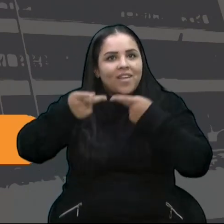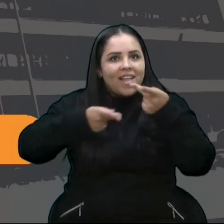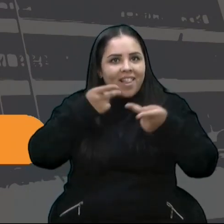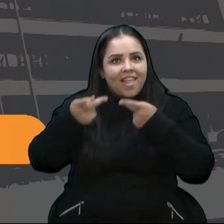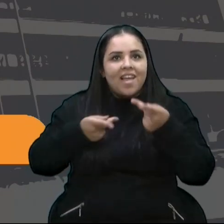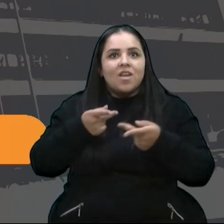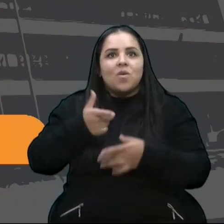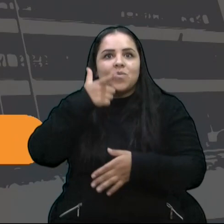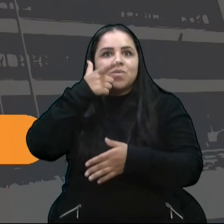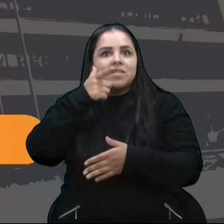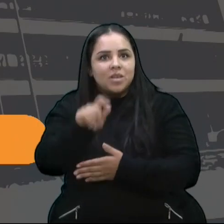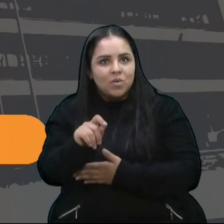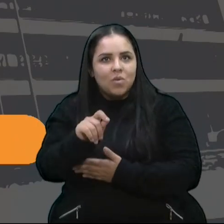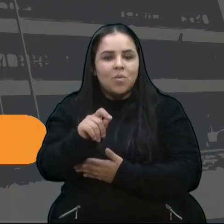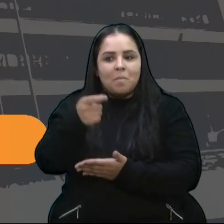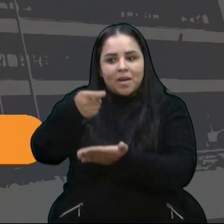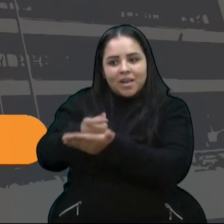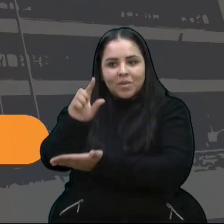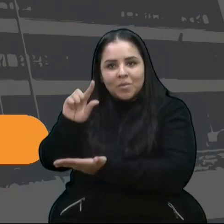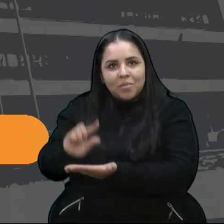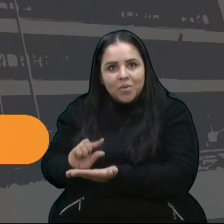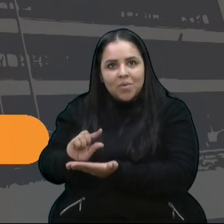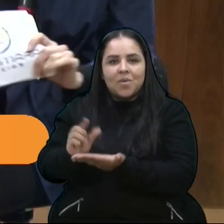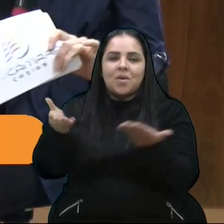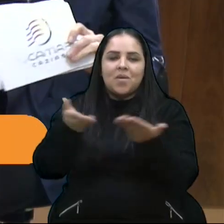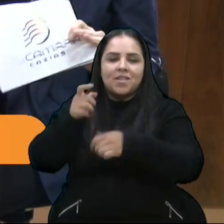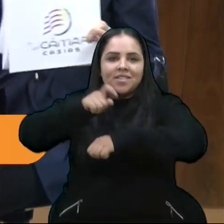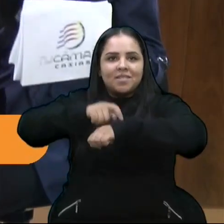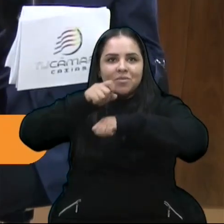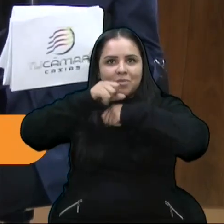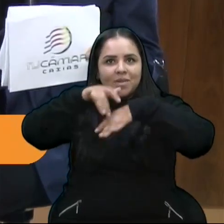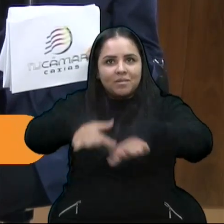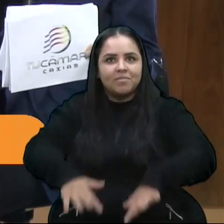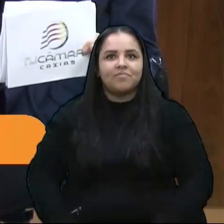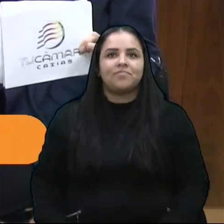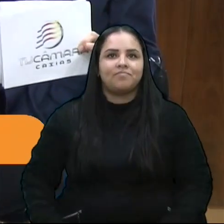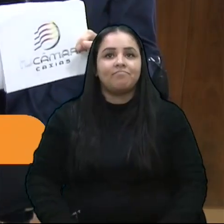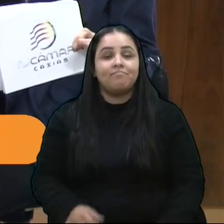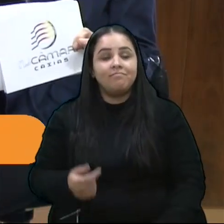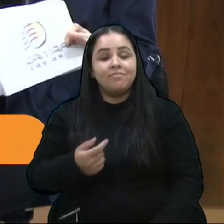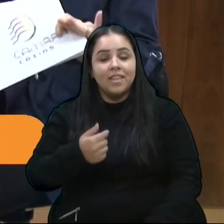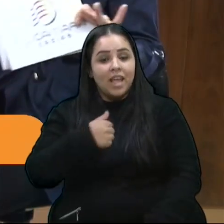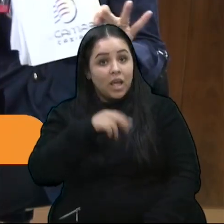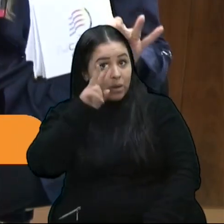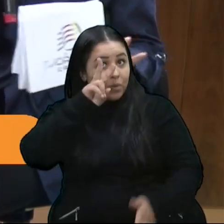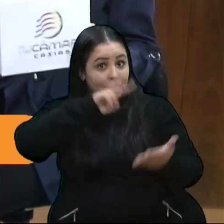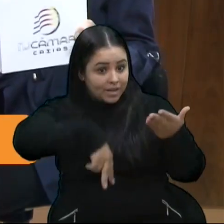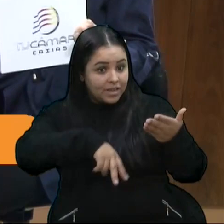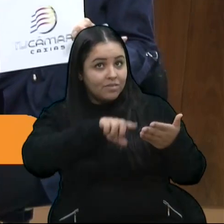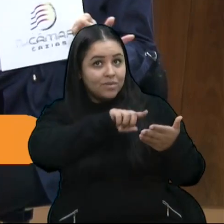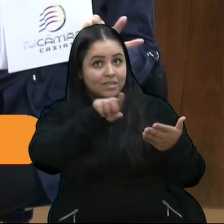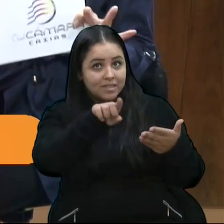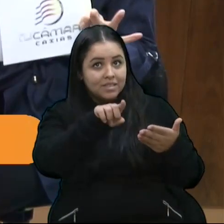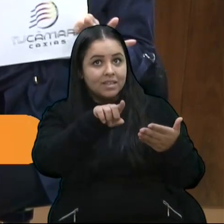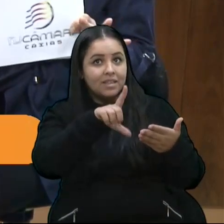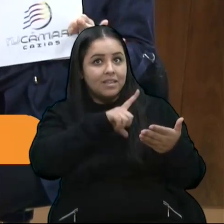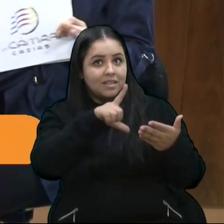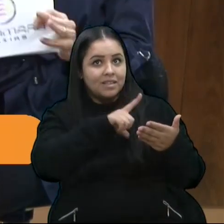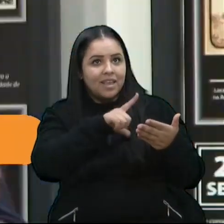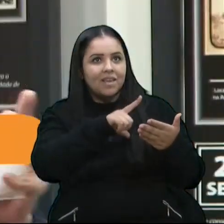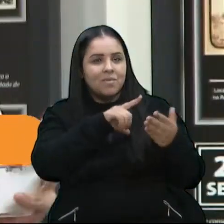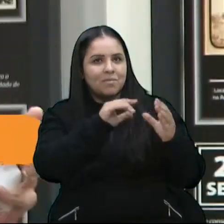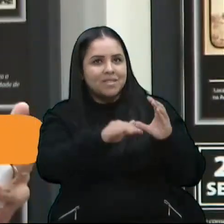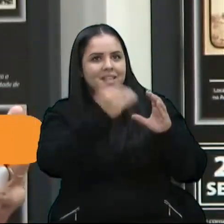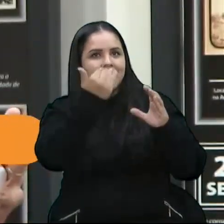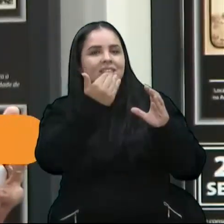baixo custo durante a pandemia. Tássia, eu até li que você foi a partir de uma mensagem da tua sogra, né,